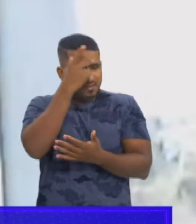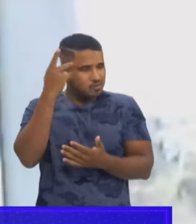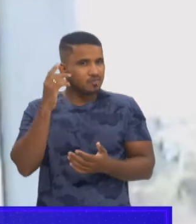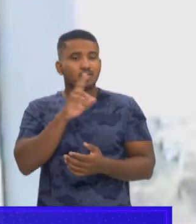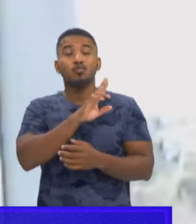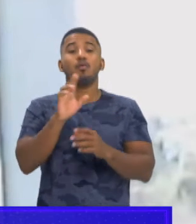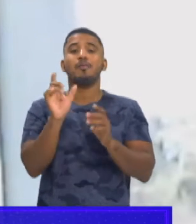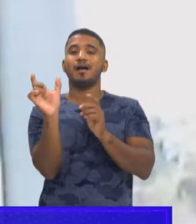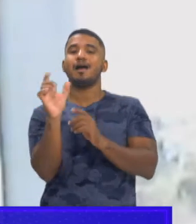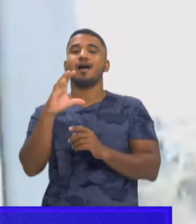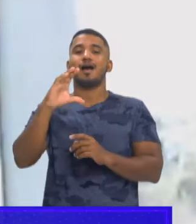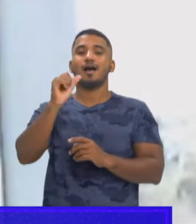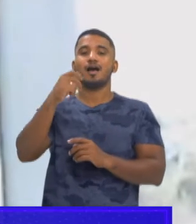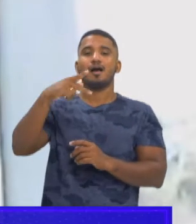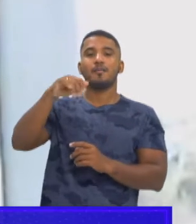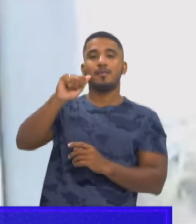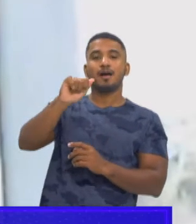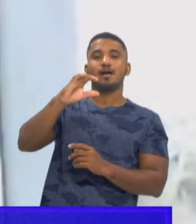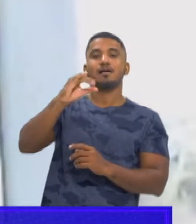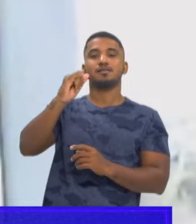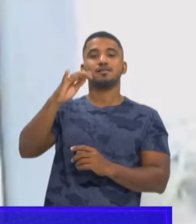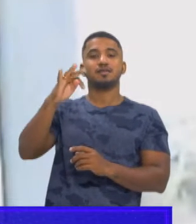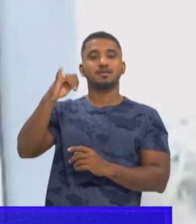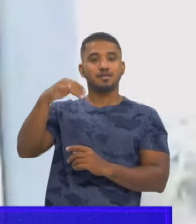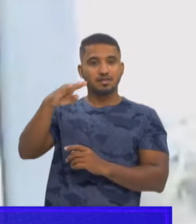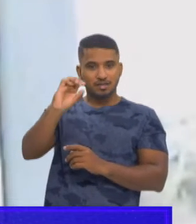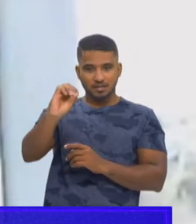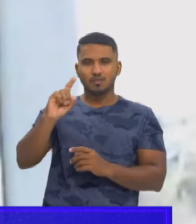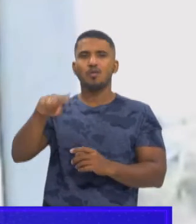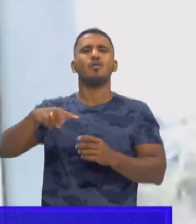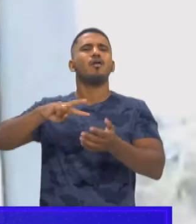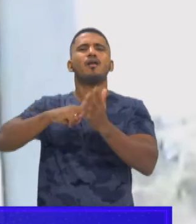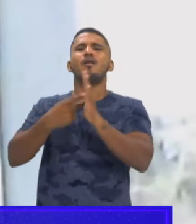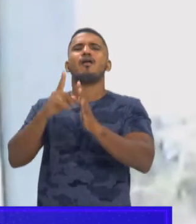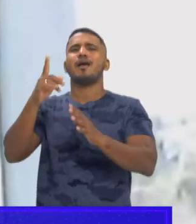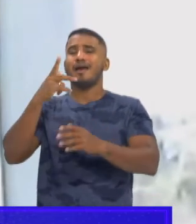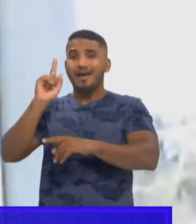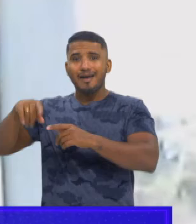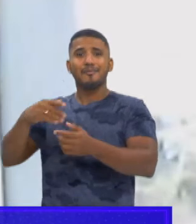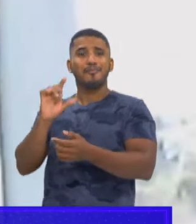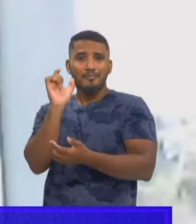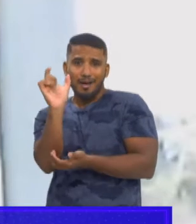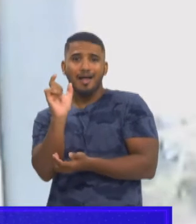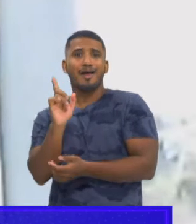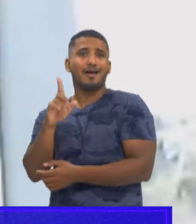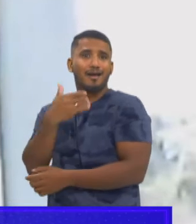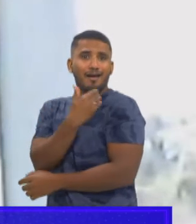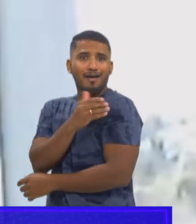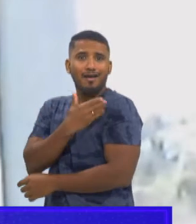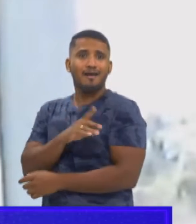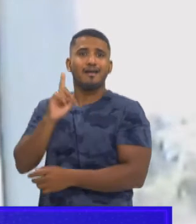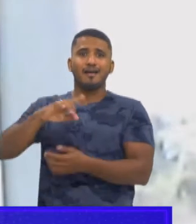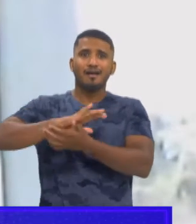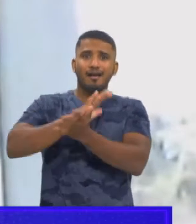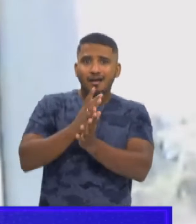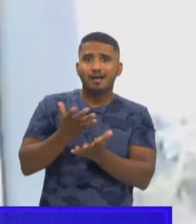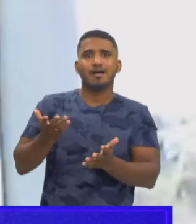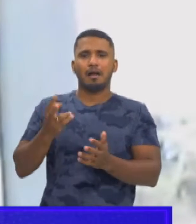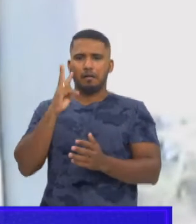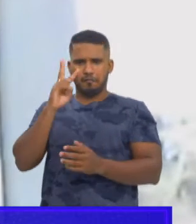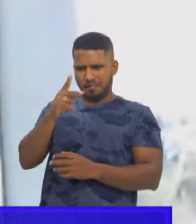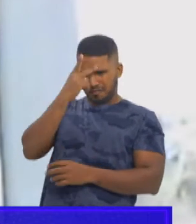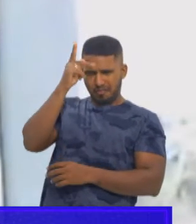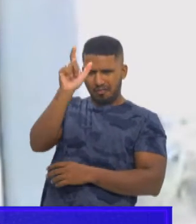atrasado que as pessoas com deficiência não são capazes, certo? Existe uma expressão chamada capacitismo, que